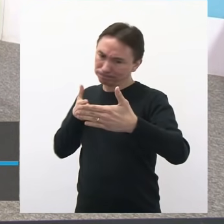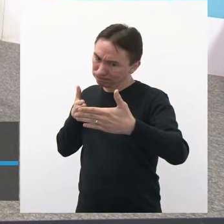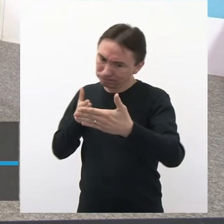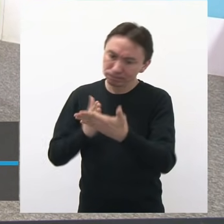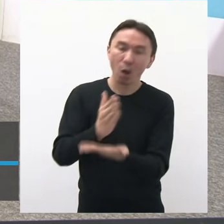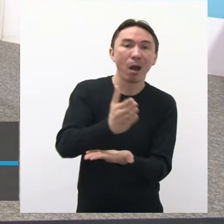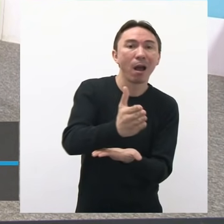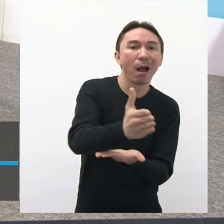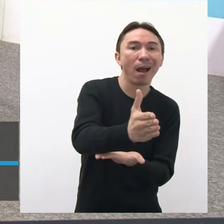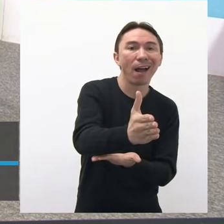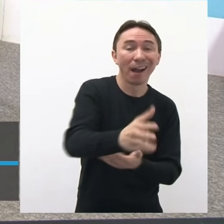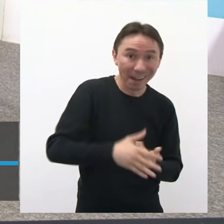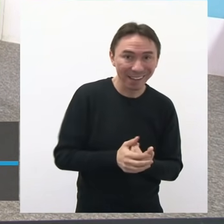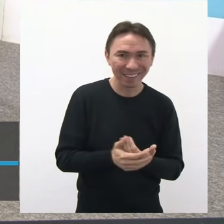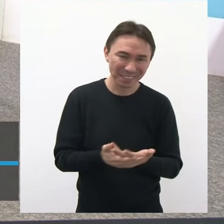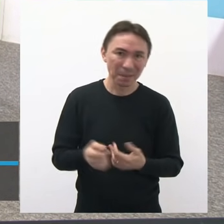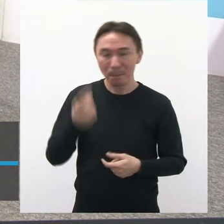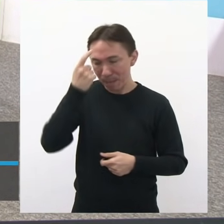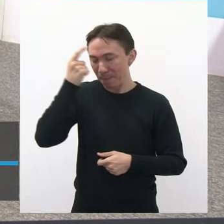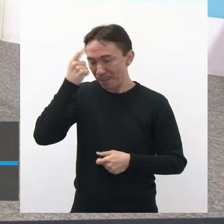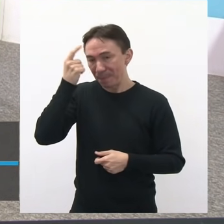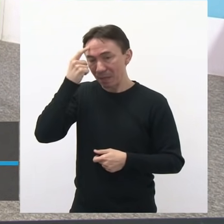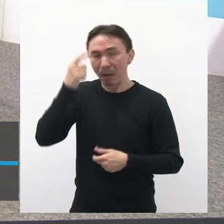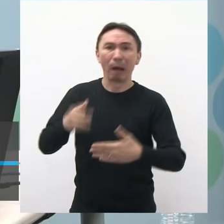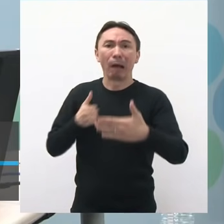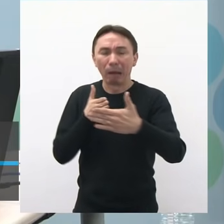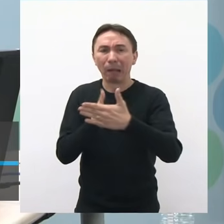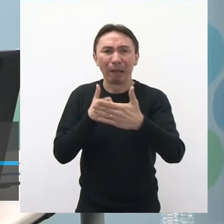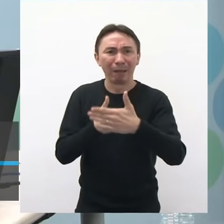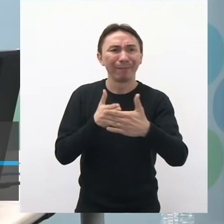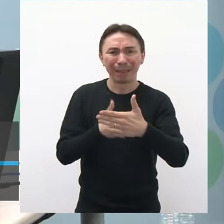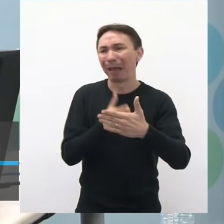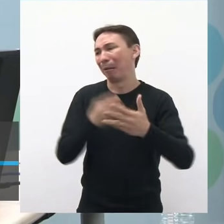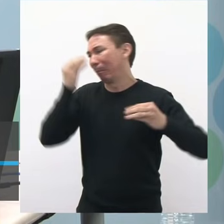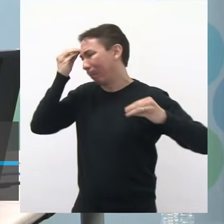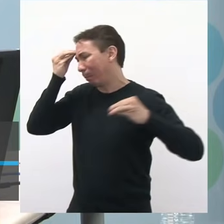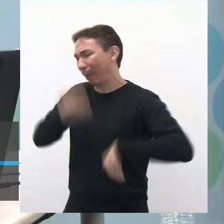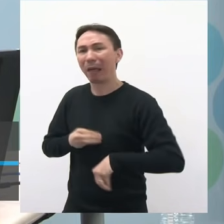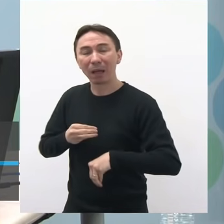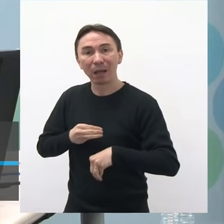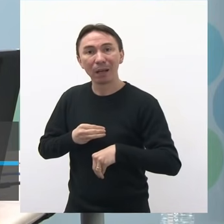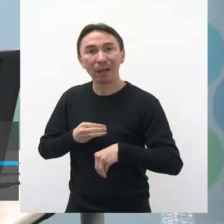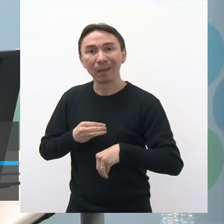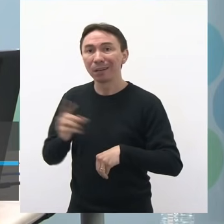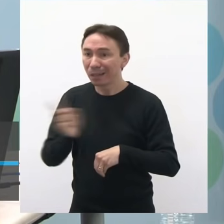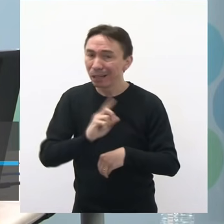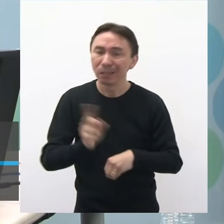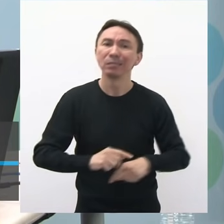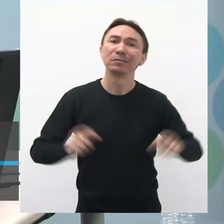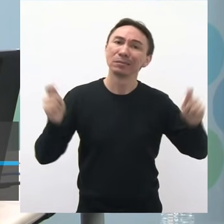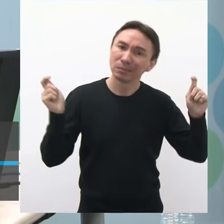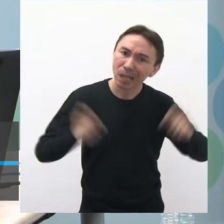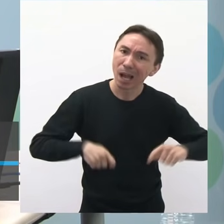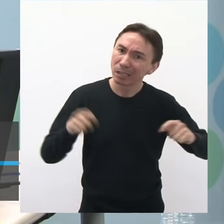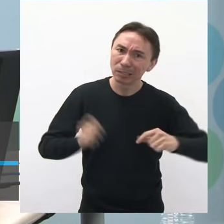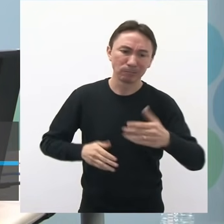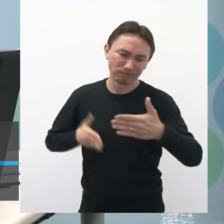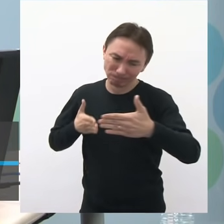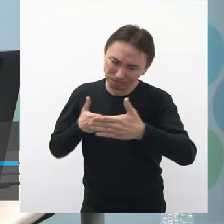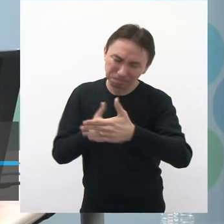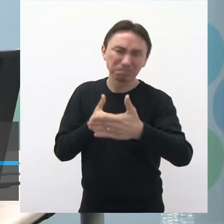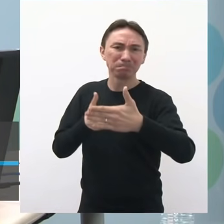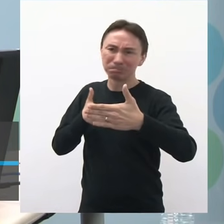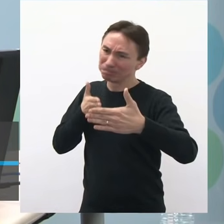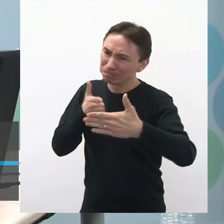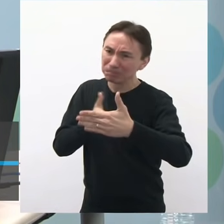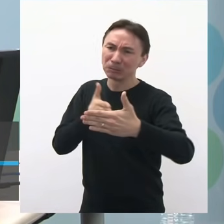nada aconteceria, porque a gente já ia travar logo no primeiro momento, né? Isso. Então vamos pensar que a gente é capaz de superá-los com